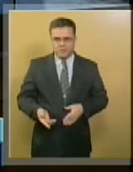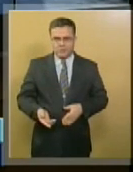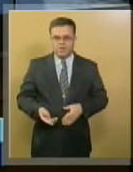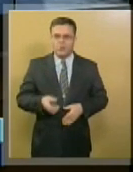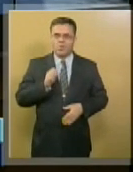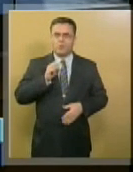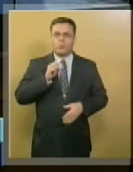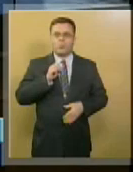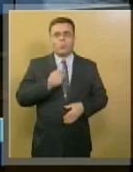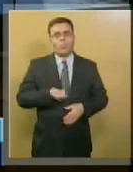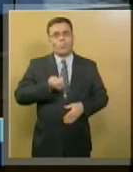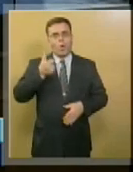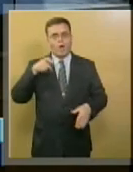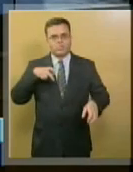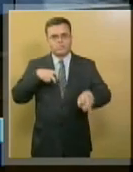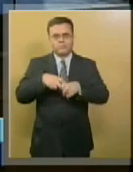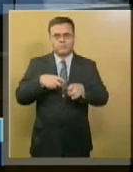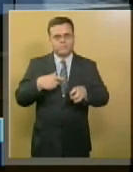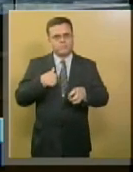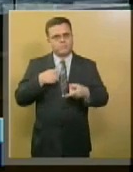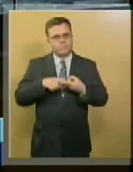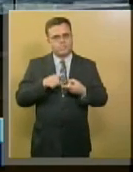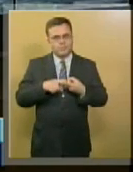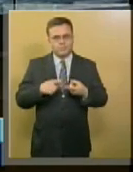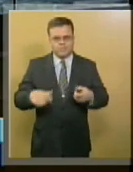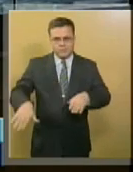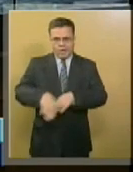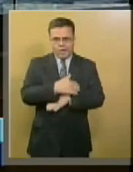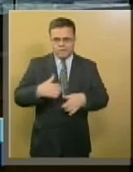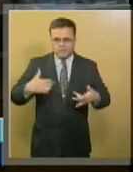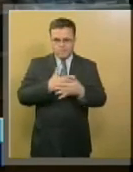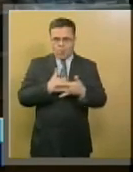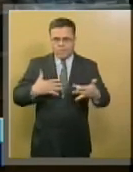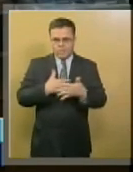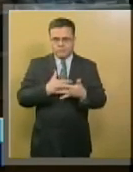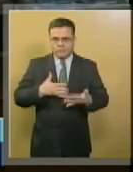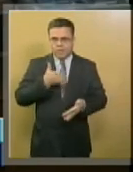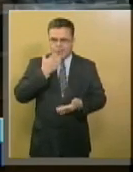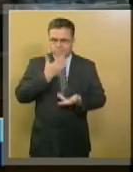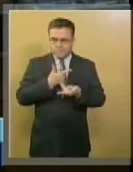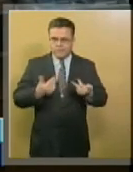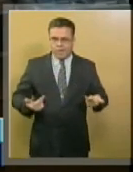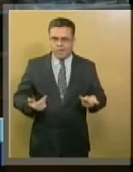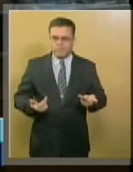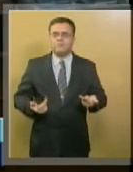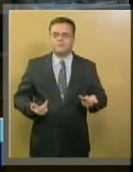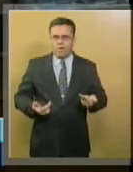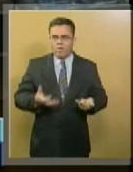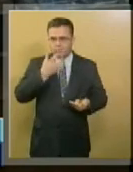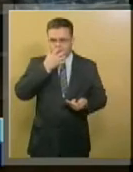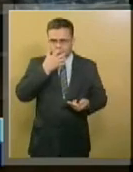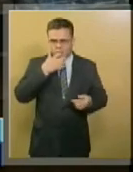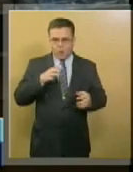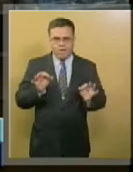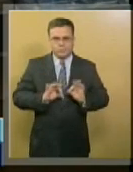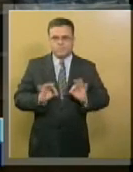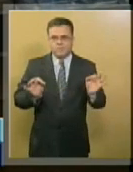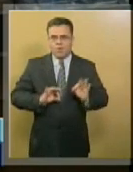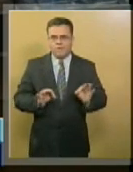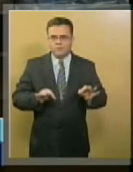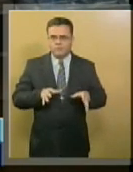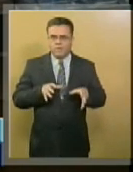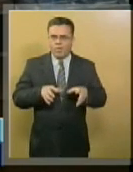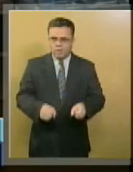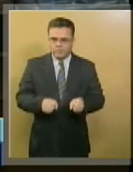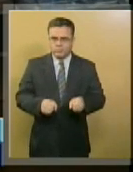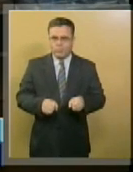fui vítima de uma situação dessas. Via urbana, lembra do lixo que eu falei? Os cachorros sem vacina, sem nada. A apreensão.